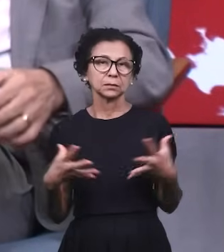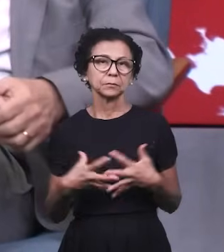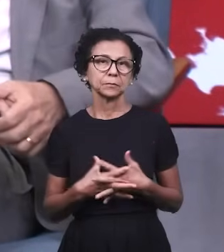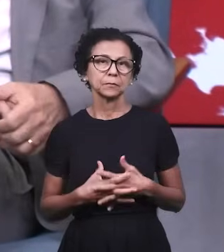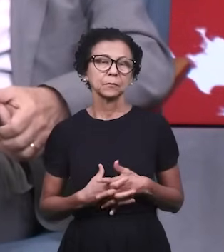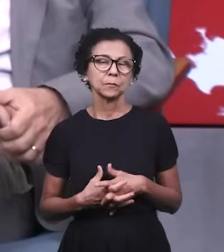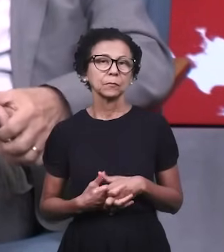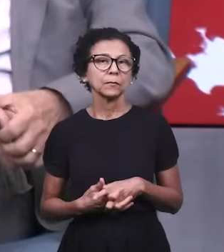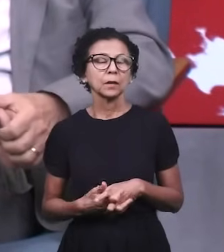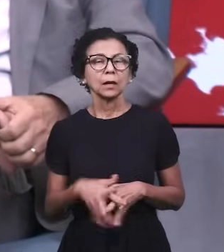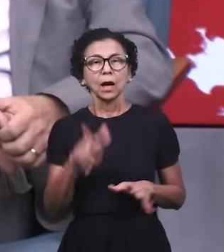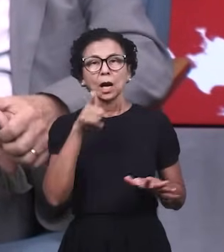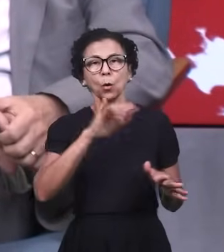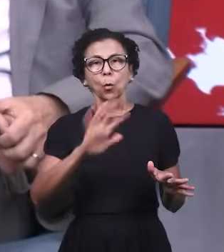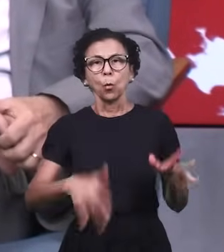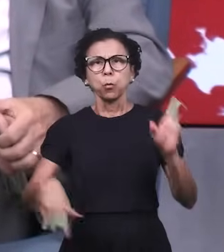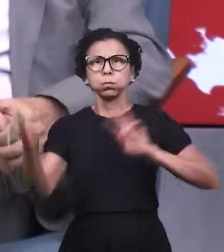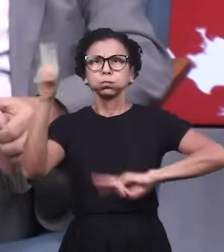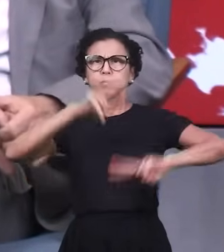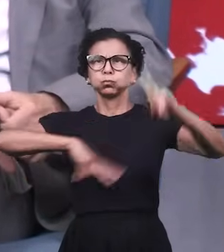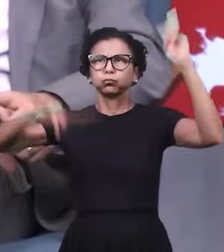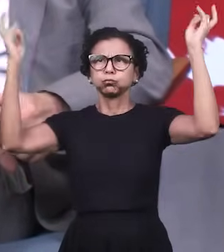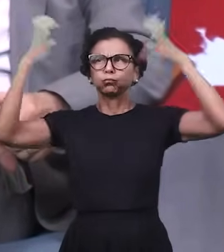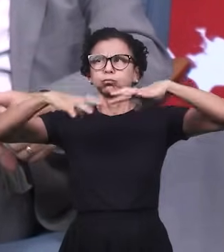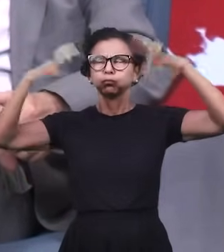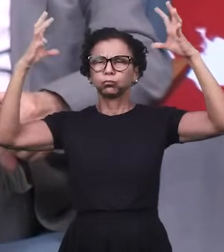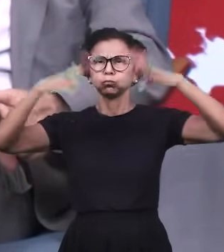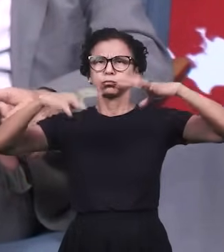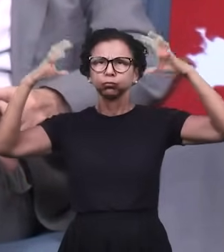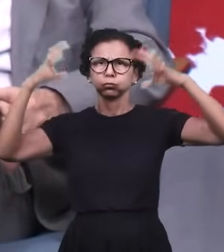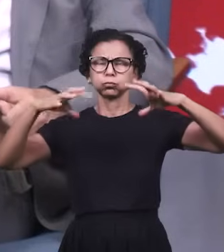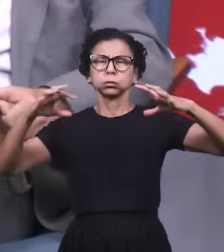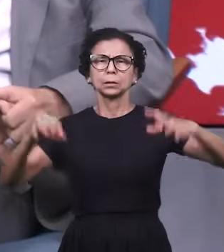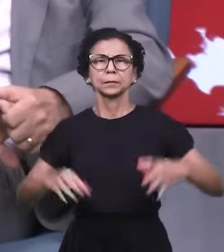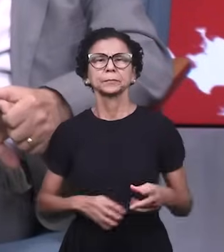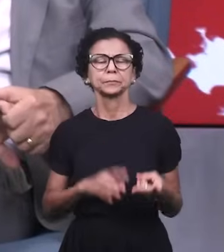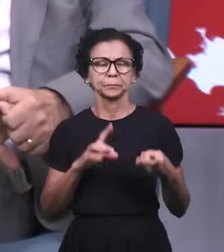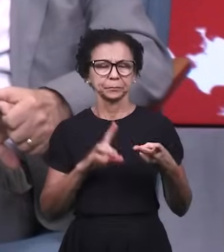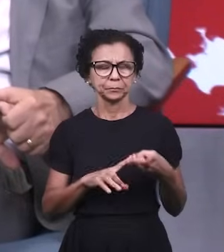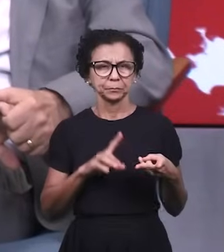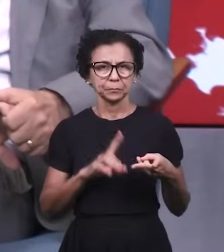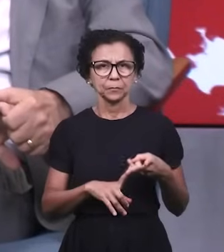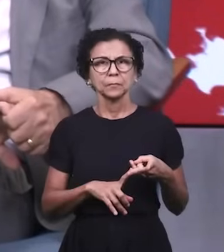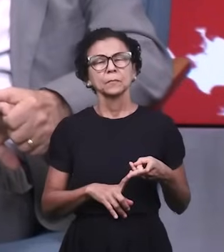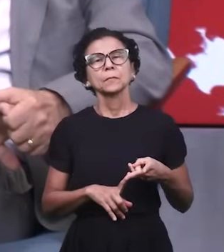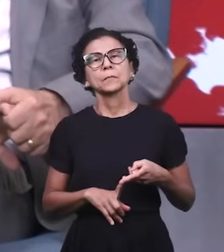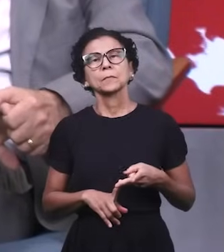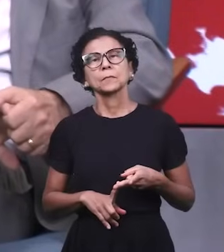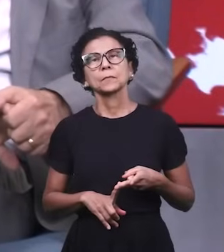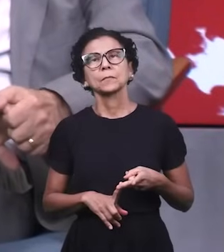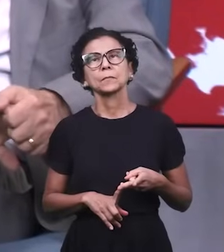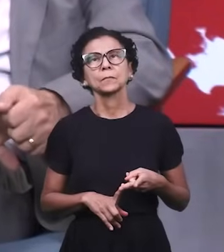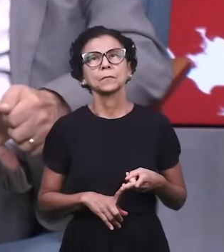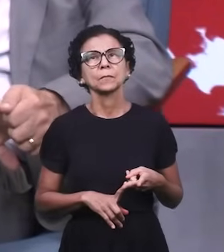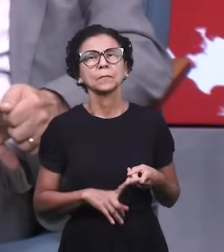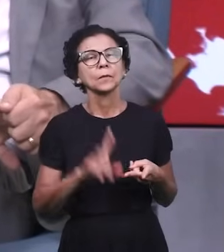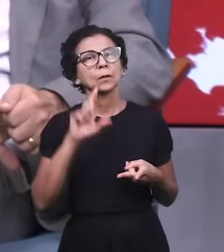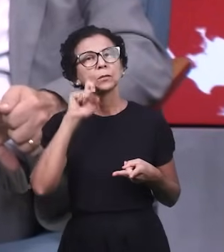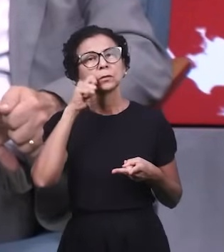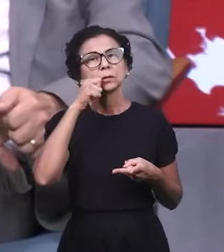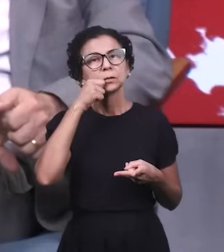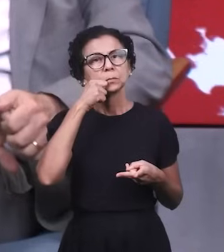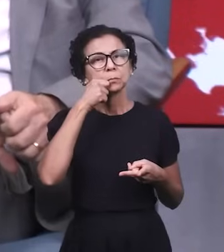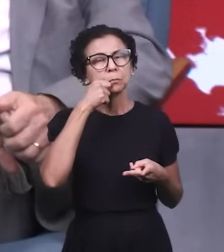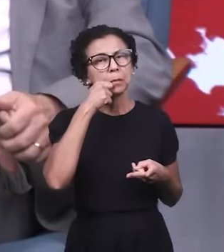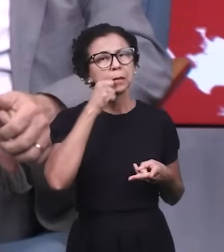A tempestade no mar, não é? A multiplicação dos